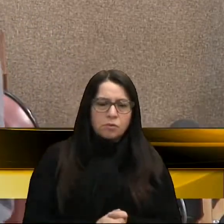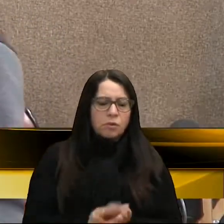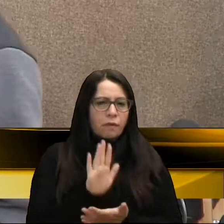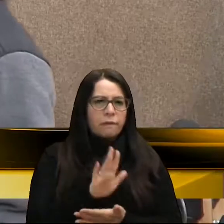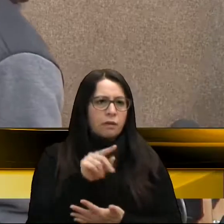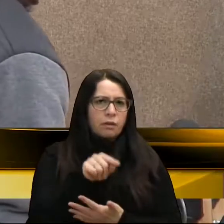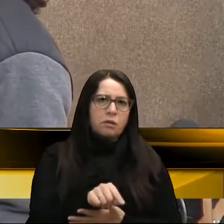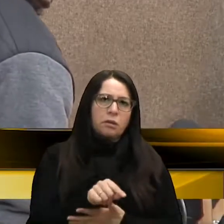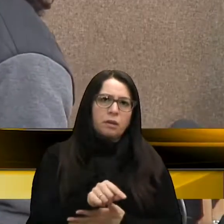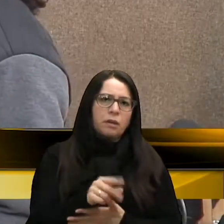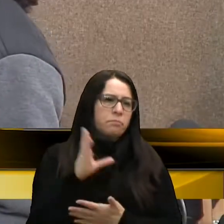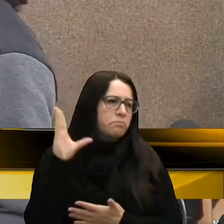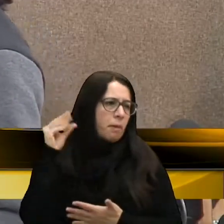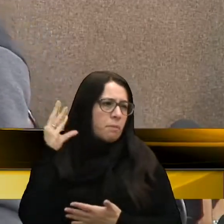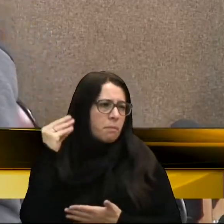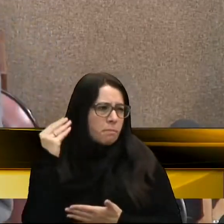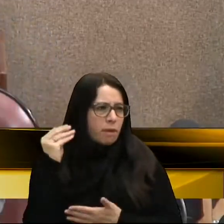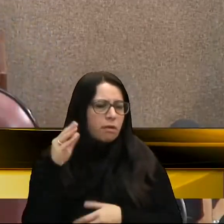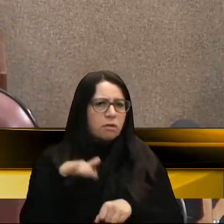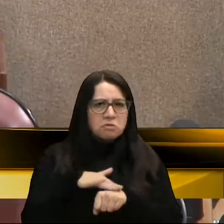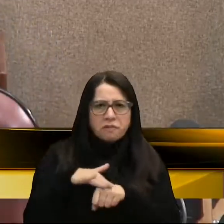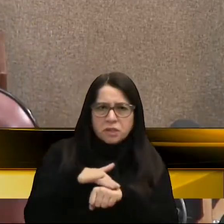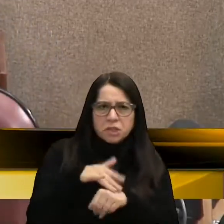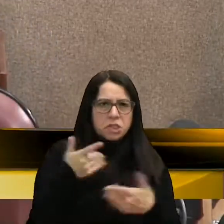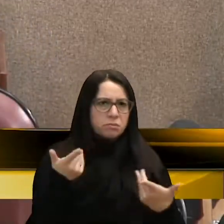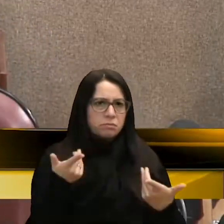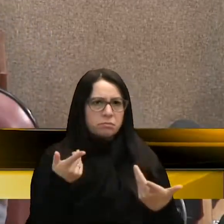Ficarmos aqui de blá blá blá, de conversa fiada?